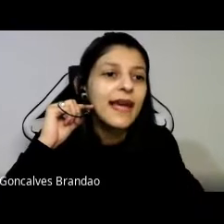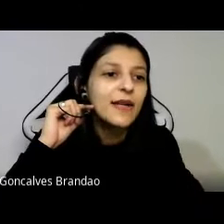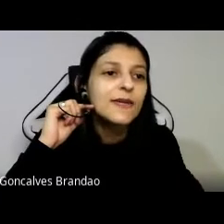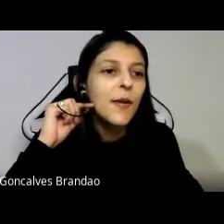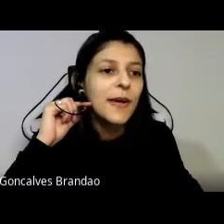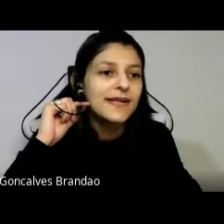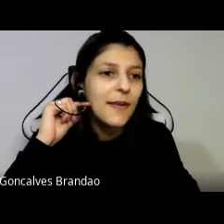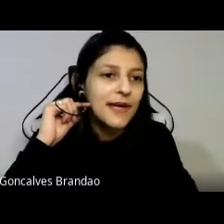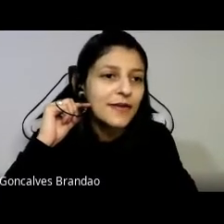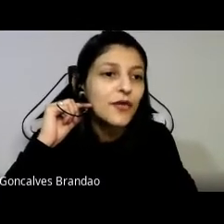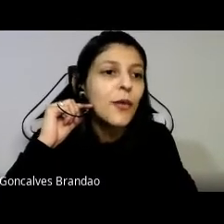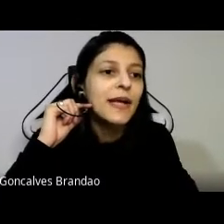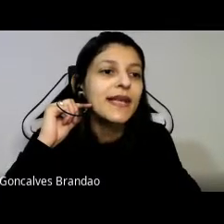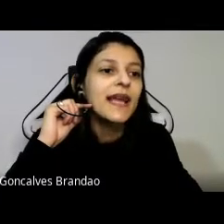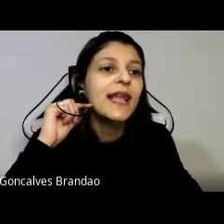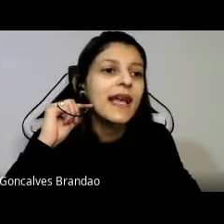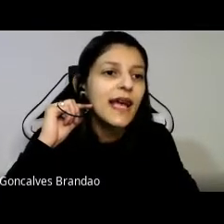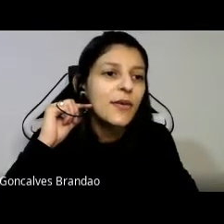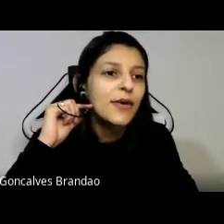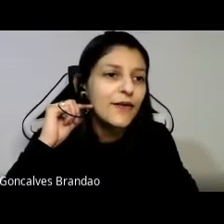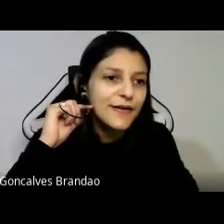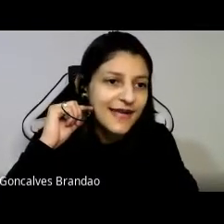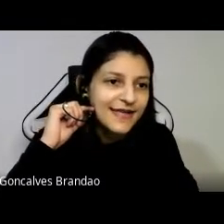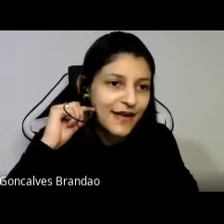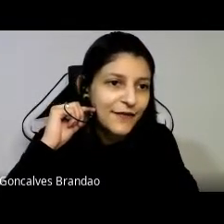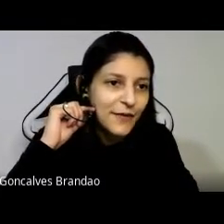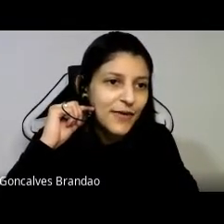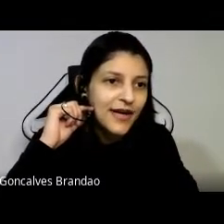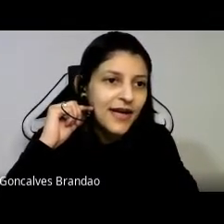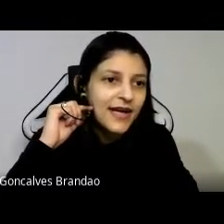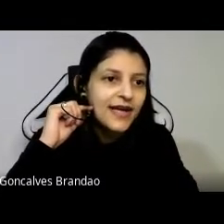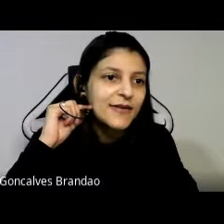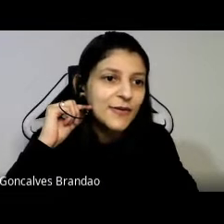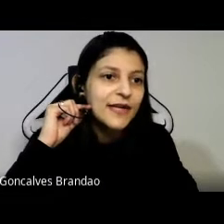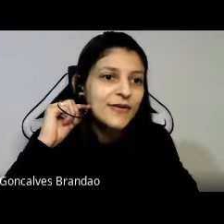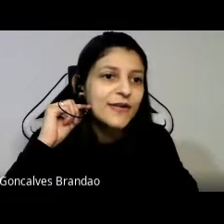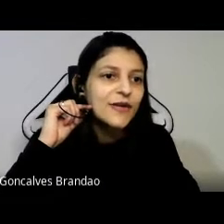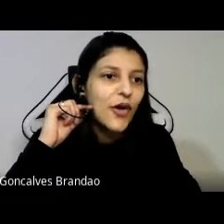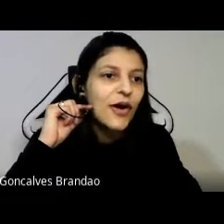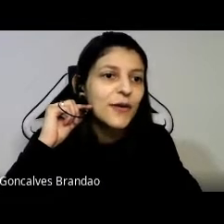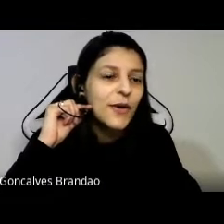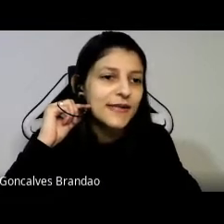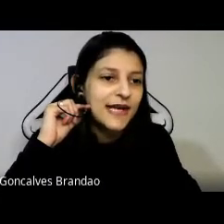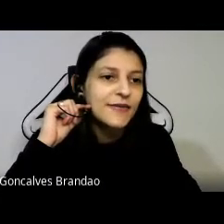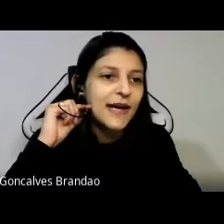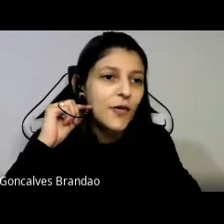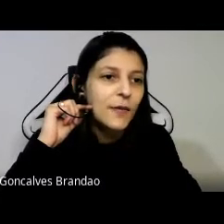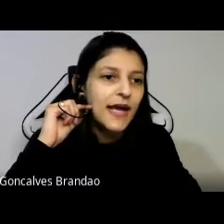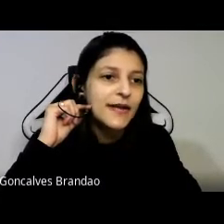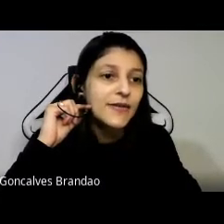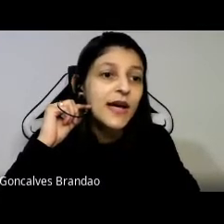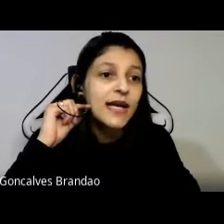compreender o seu pensamento no momento que ela lê o que você escreveu. Isso se torna um processo